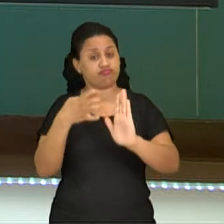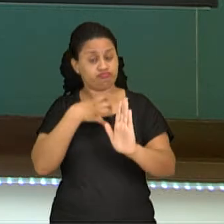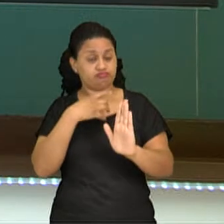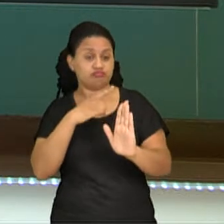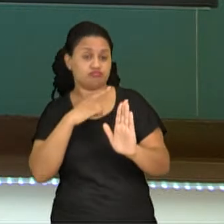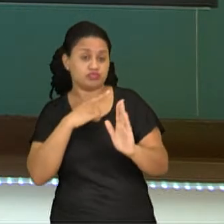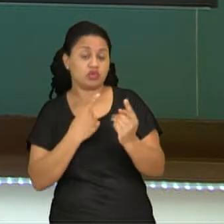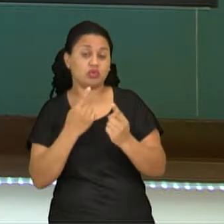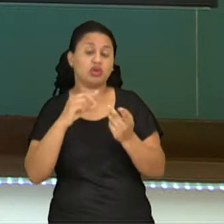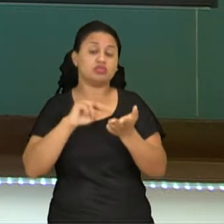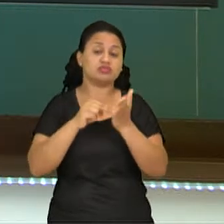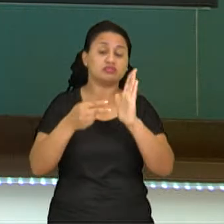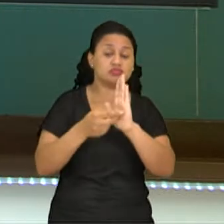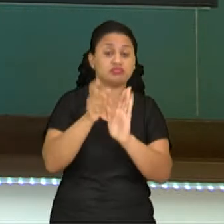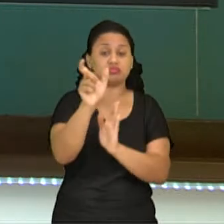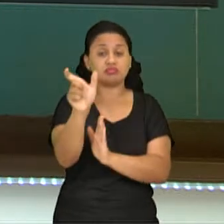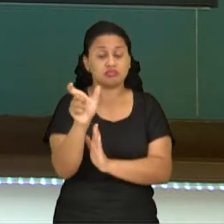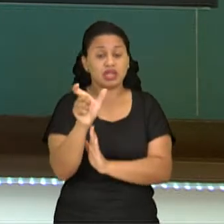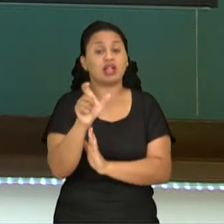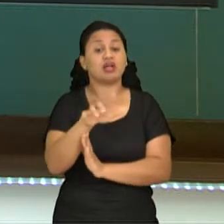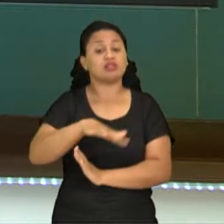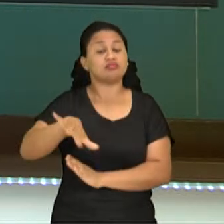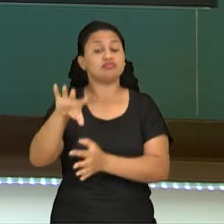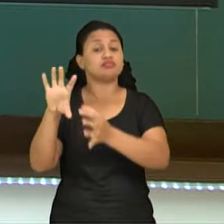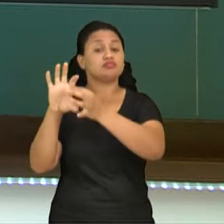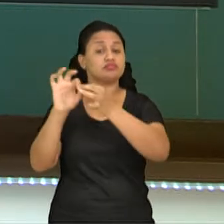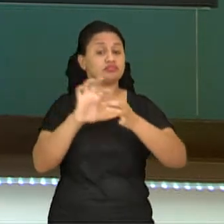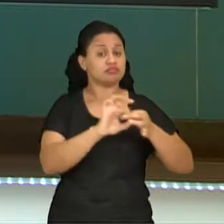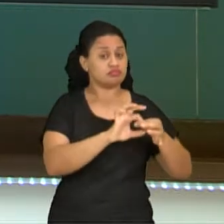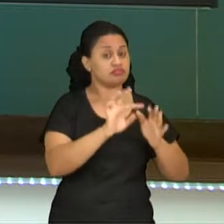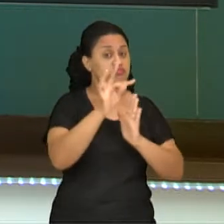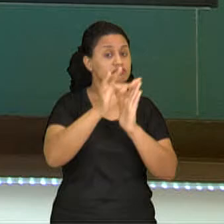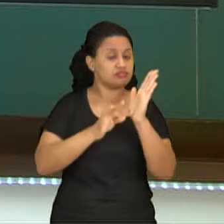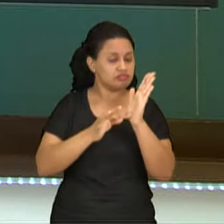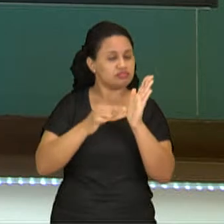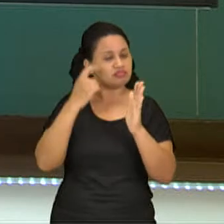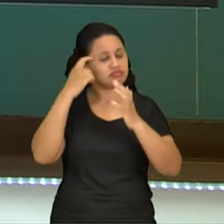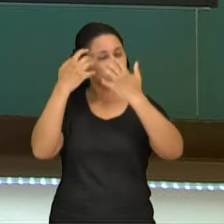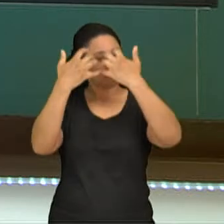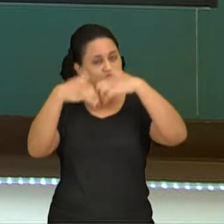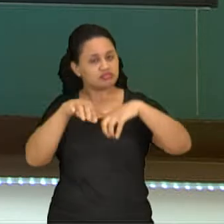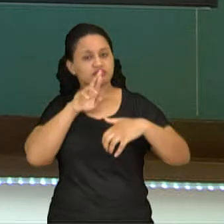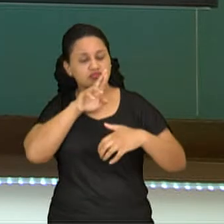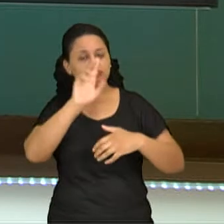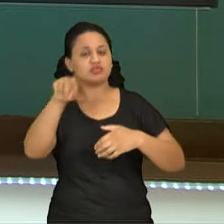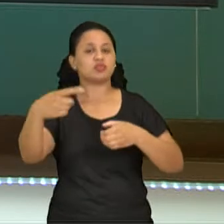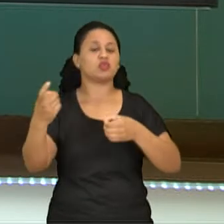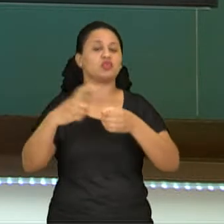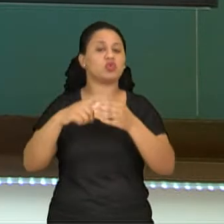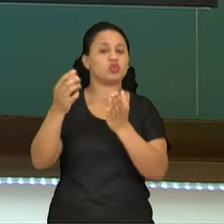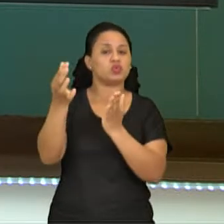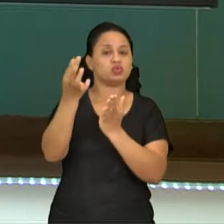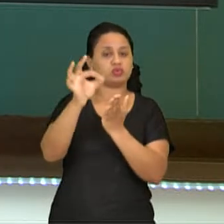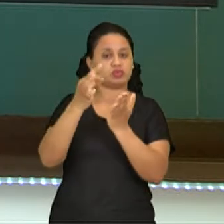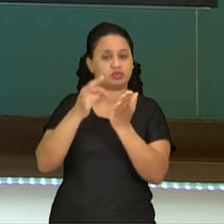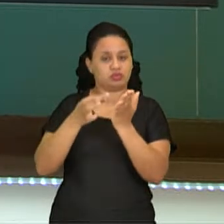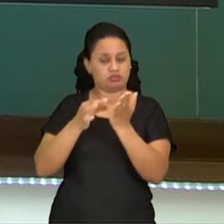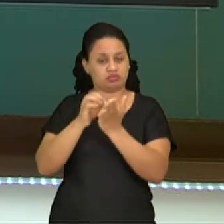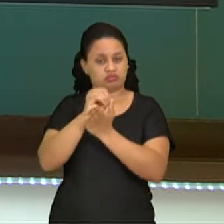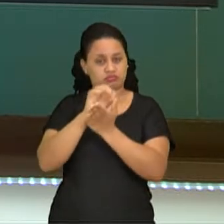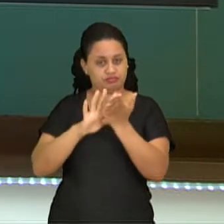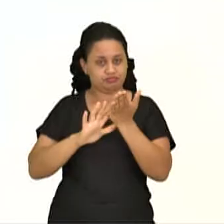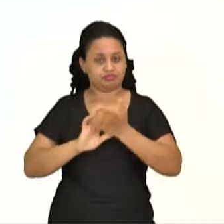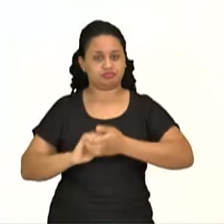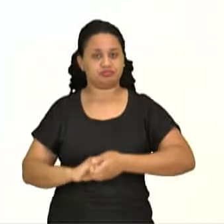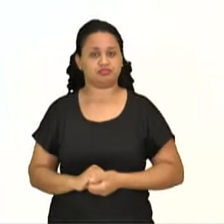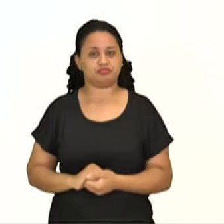o significado da palavra dentro do contexto do texto. Pensa aí um pouquinho que eu volto já já comentando essas questões com